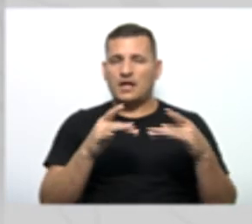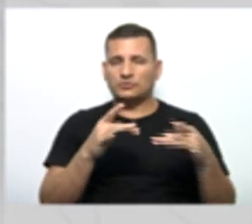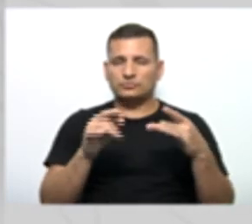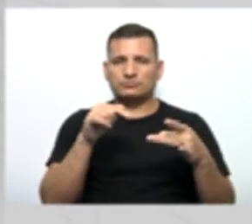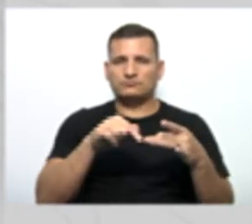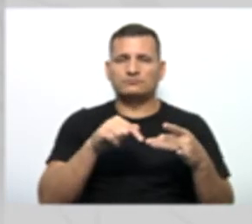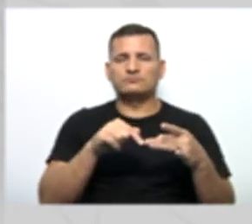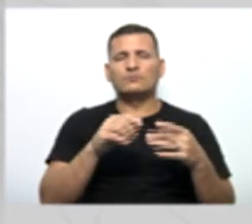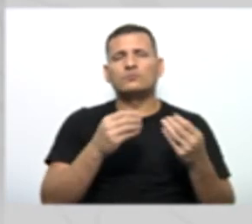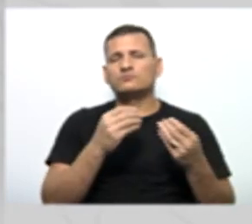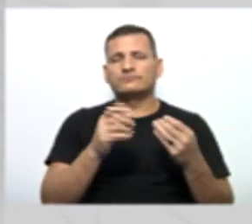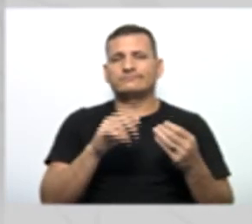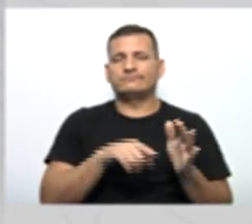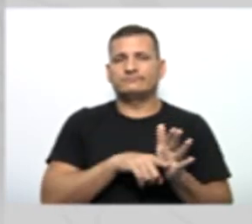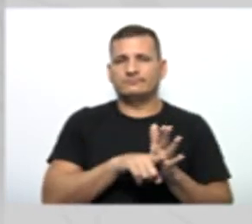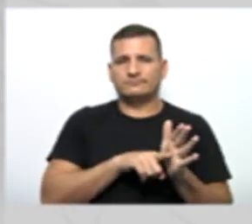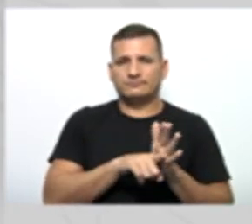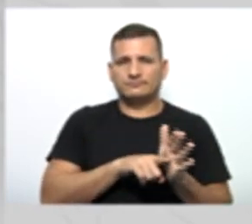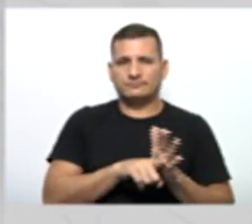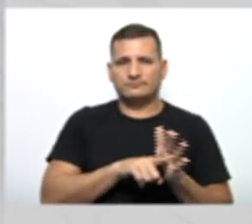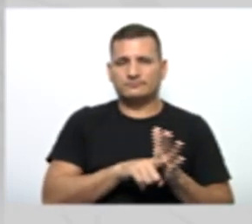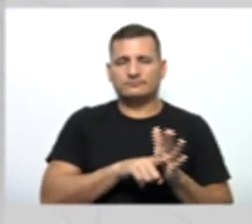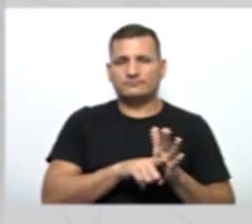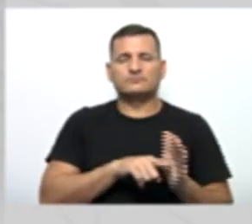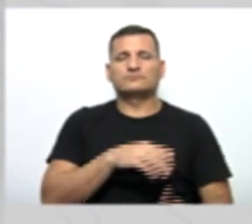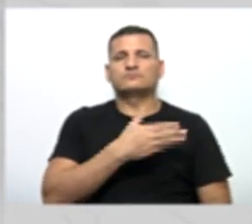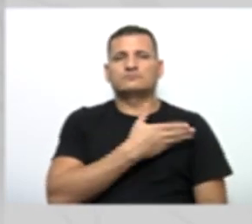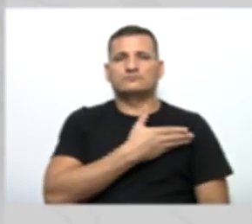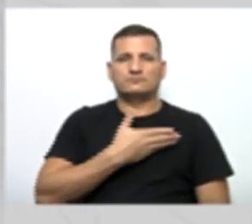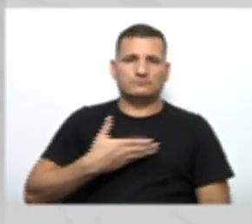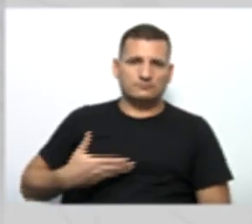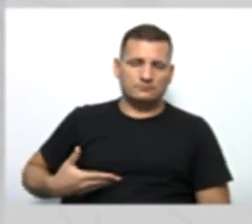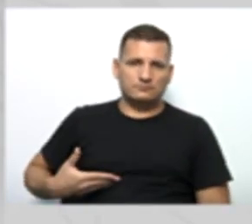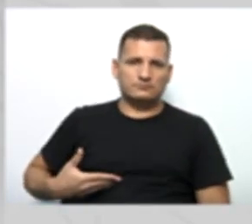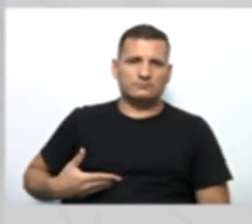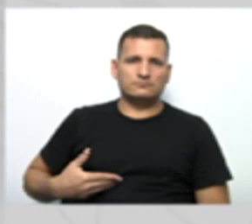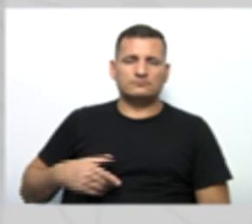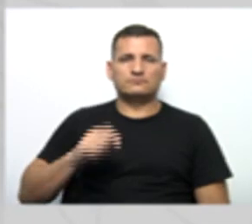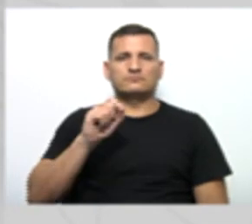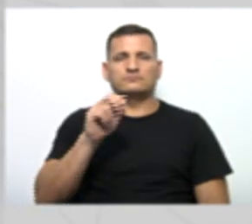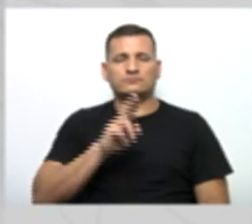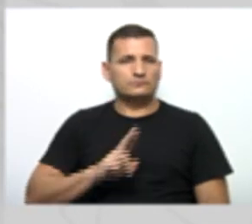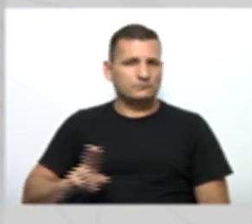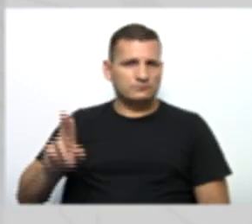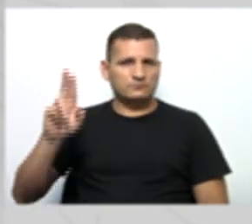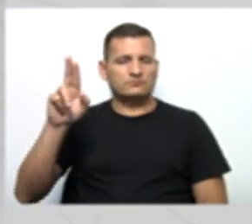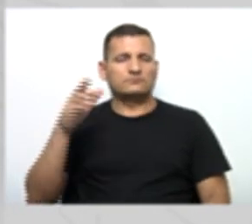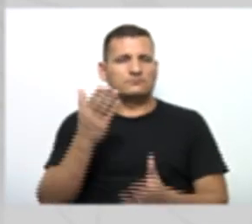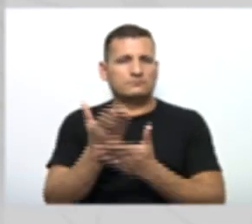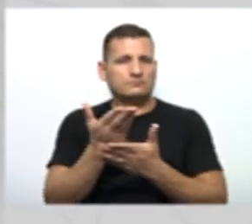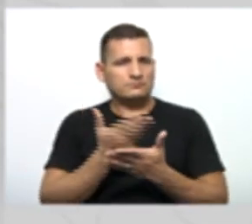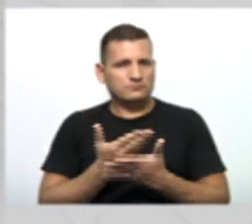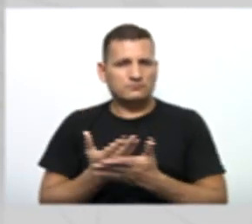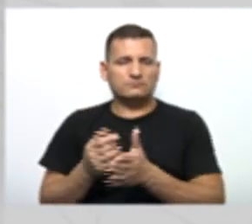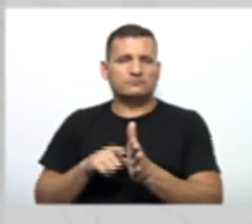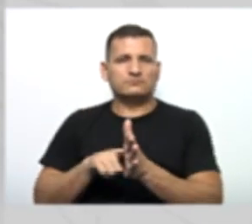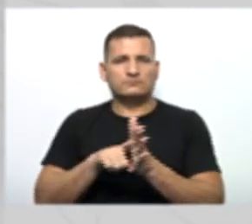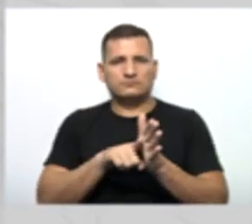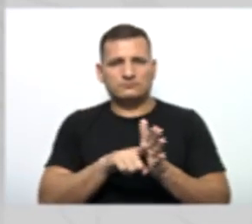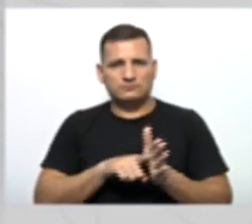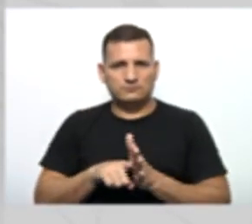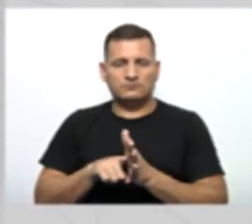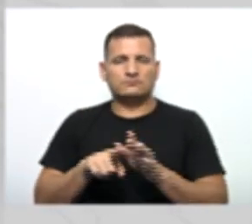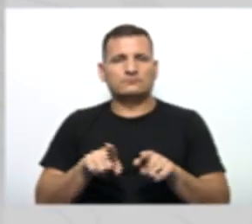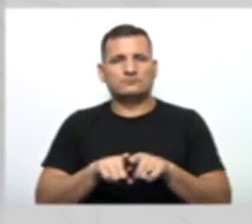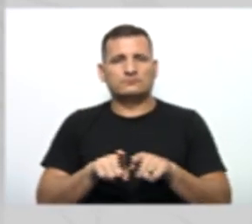através de pesquisa. E o governo, através das universidades, institutos de pesquisas, inclusive